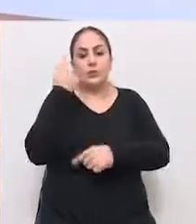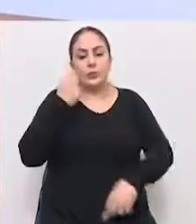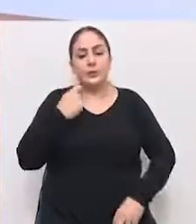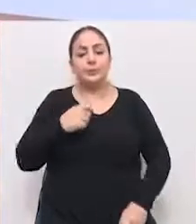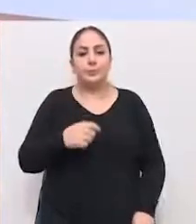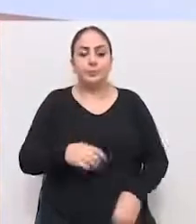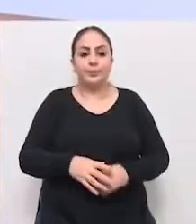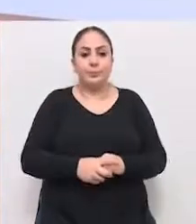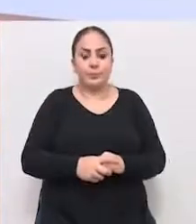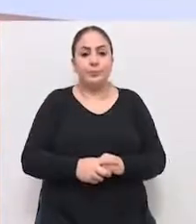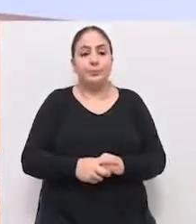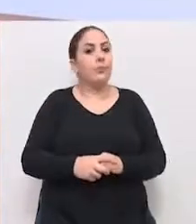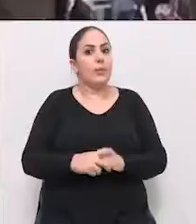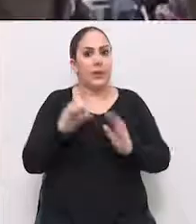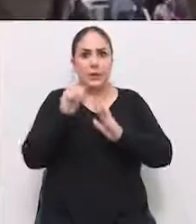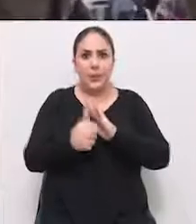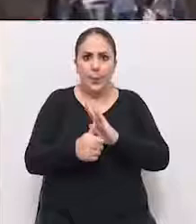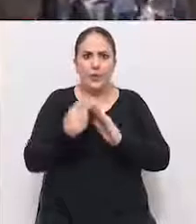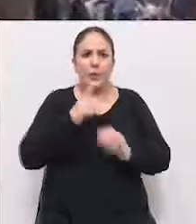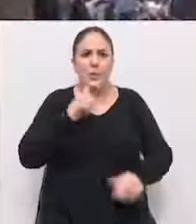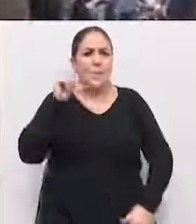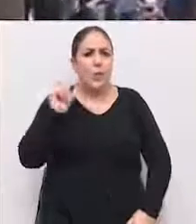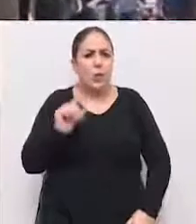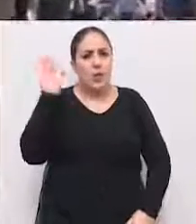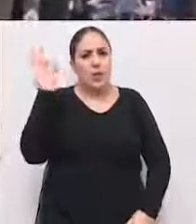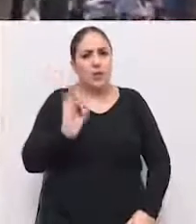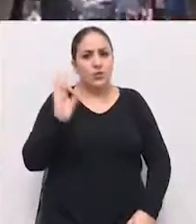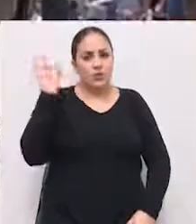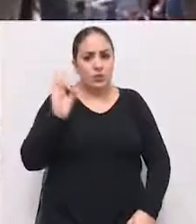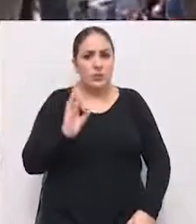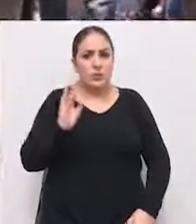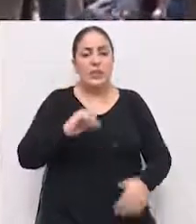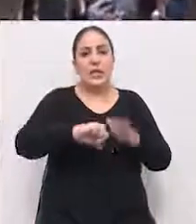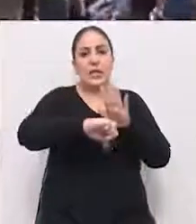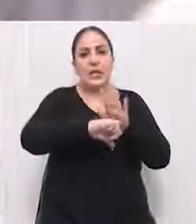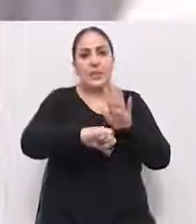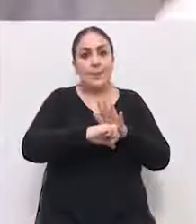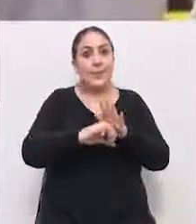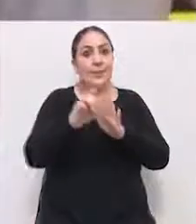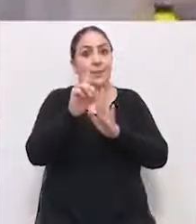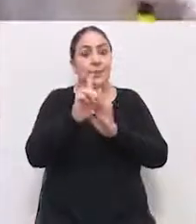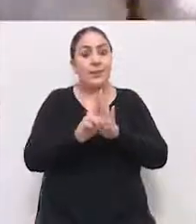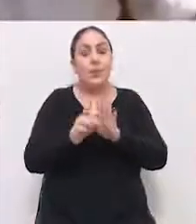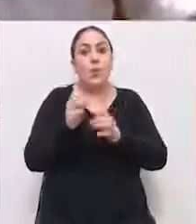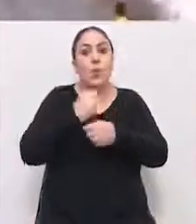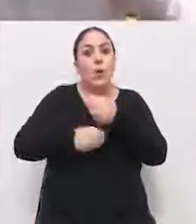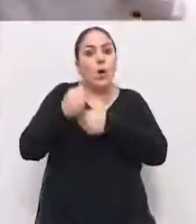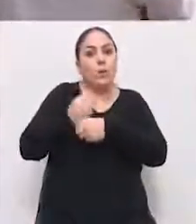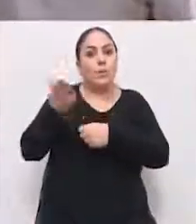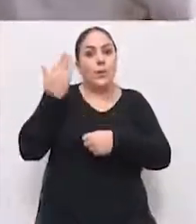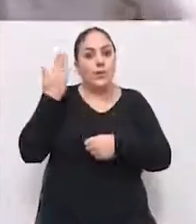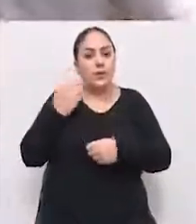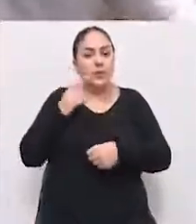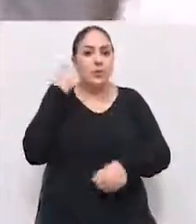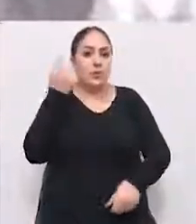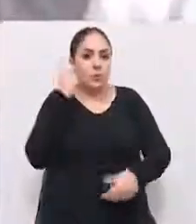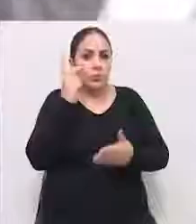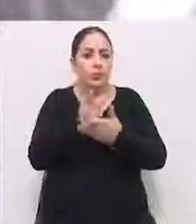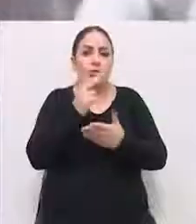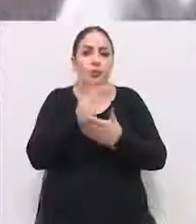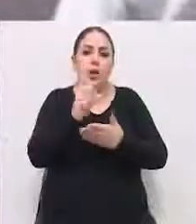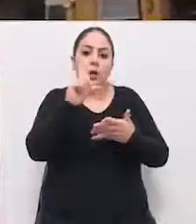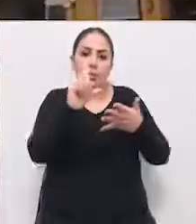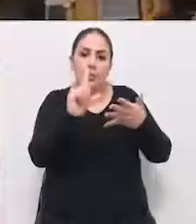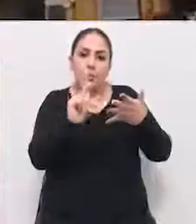todo o Rio Grande do Sul. Depois de atingir os menores índices de criminalidade da década no ano passado, o Rio Grande do